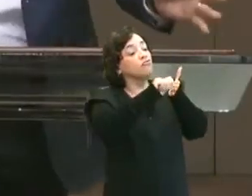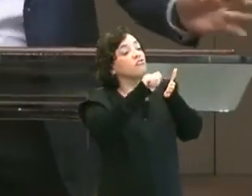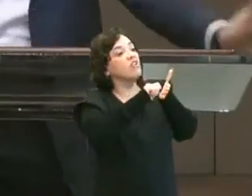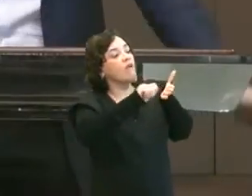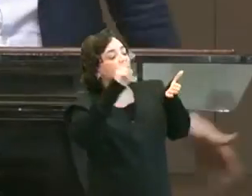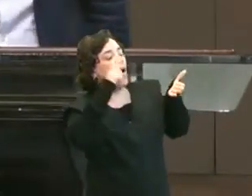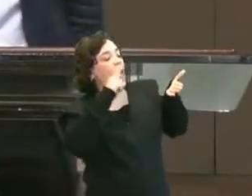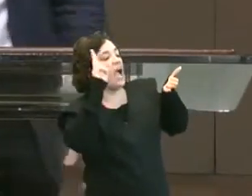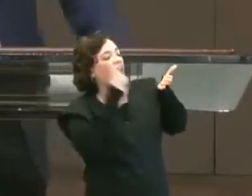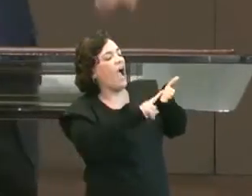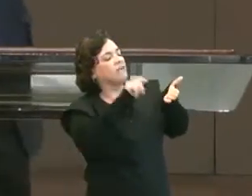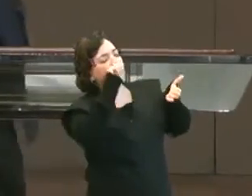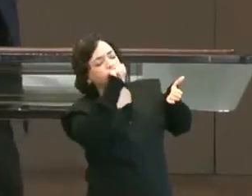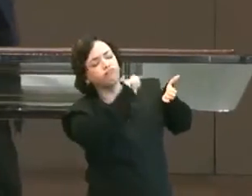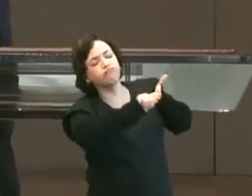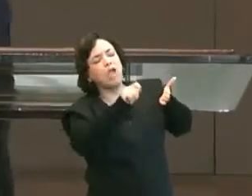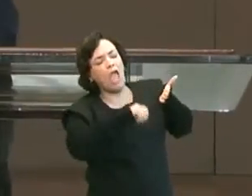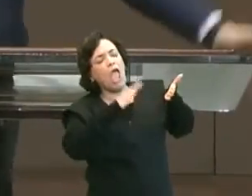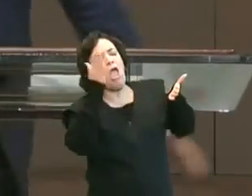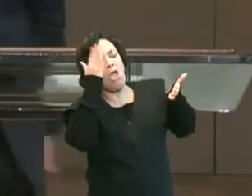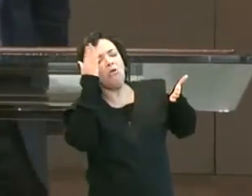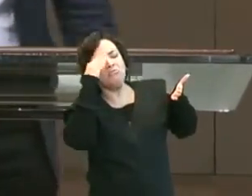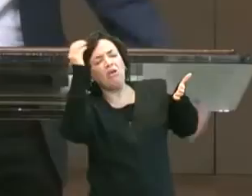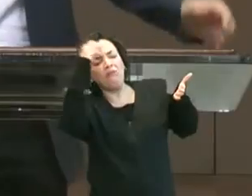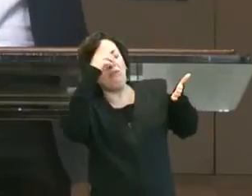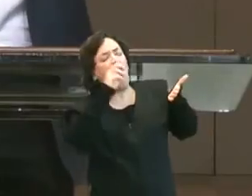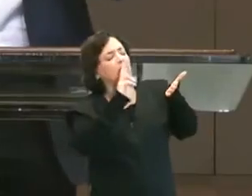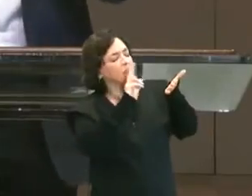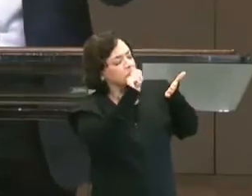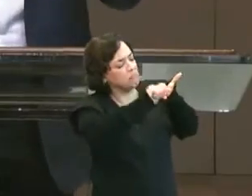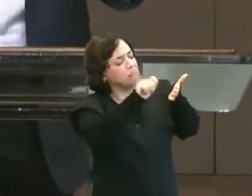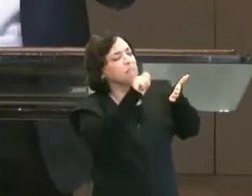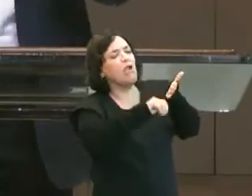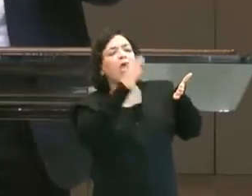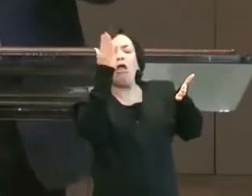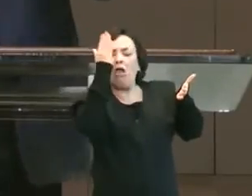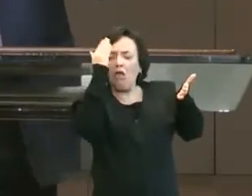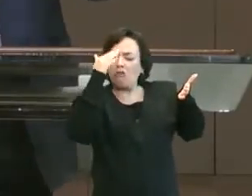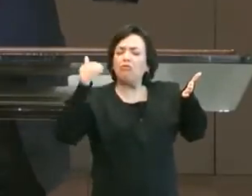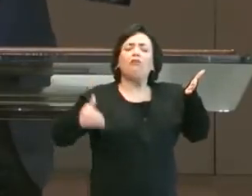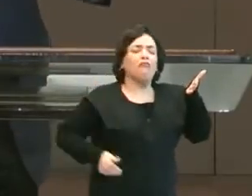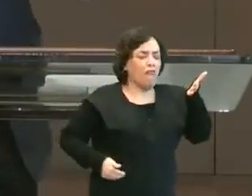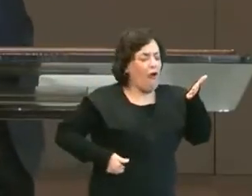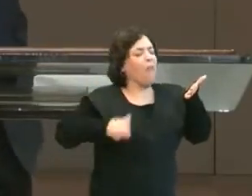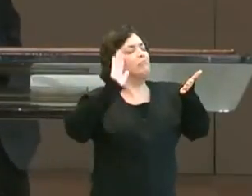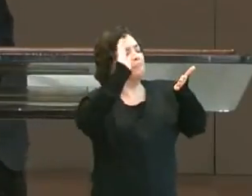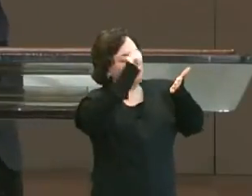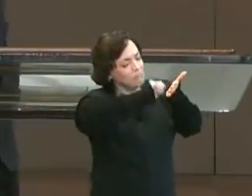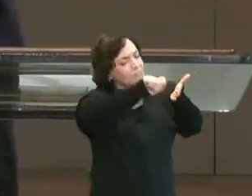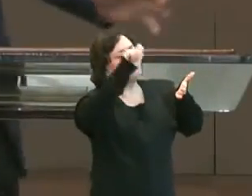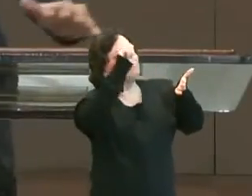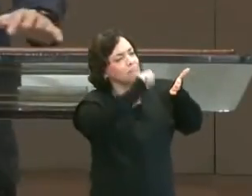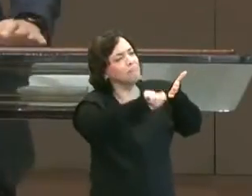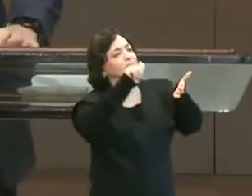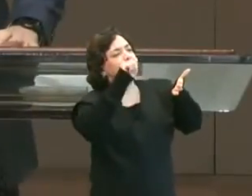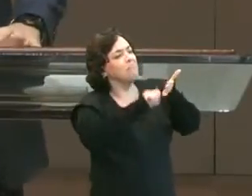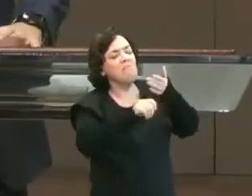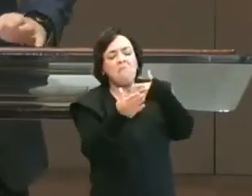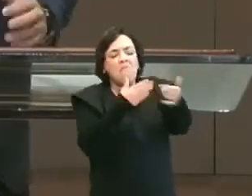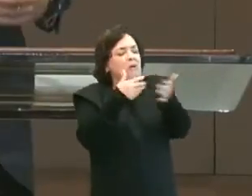que é passar necessidade, sei o que é ter fartura. Aprendi o segredo de viver contente em toda e